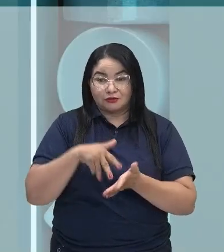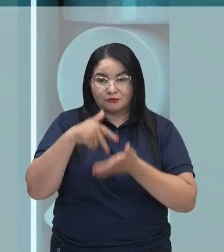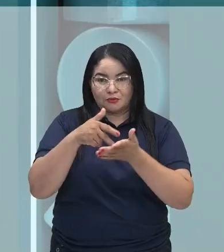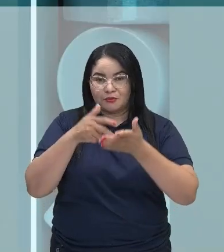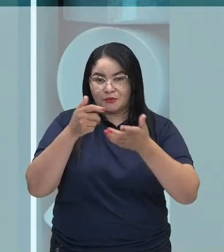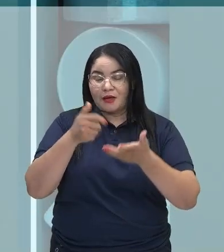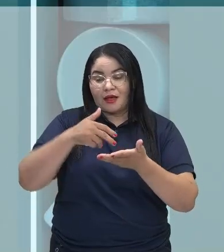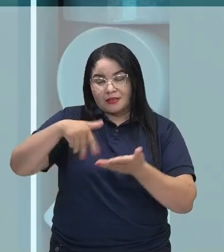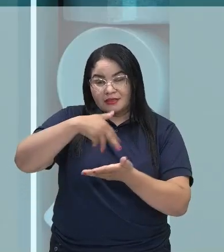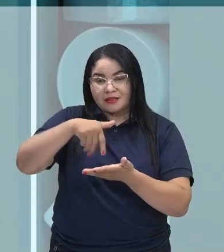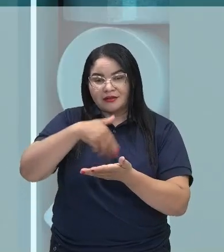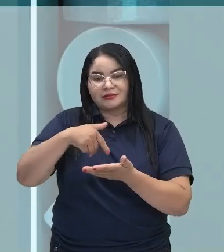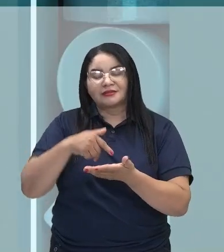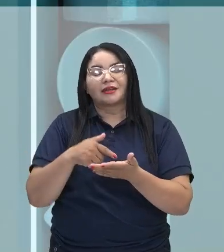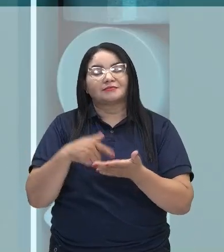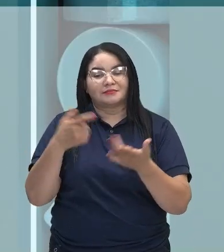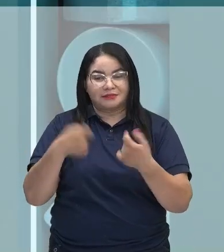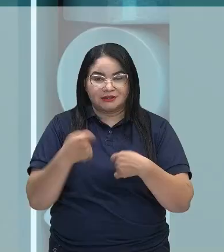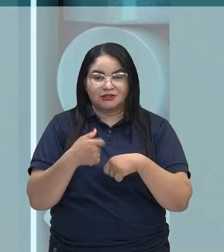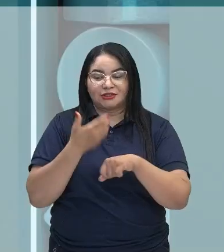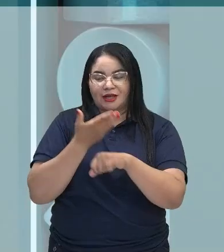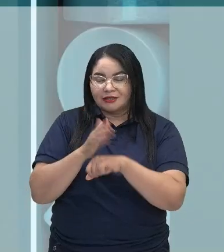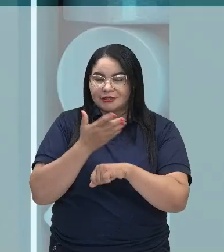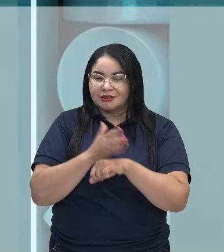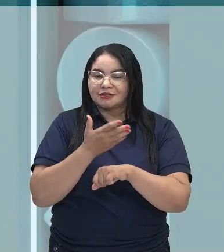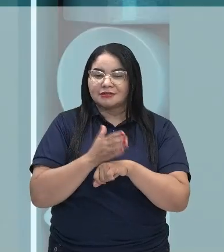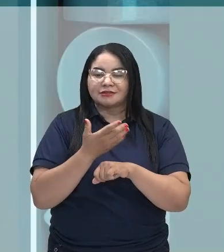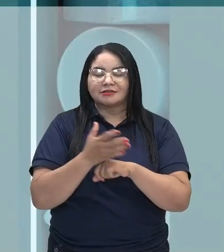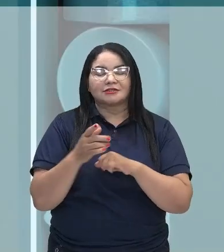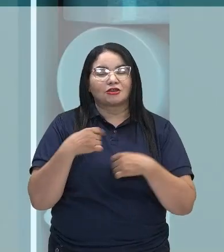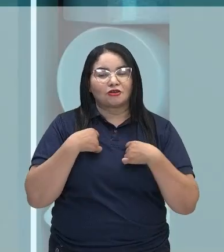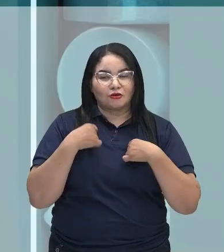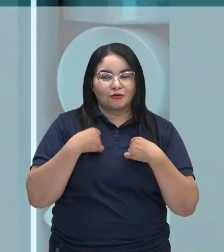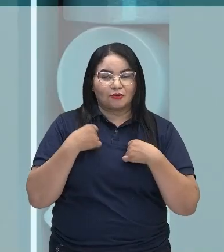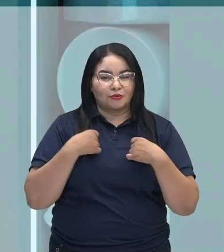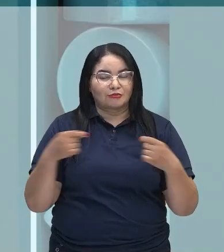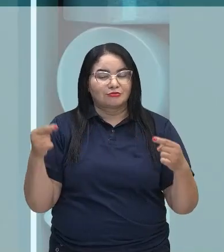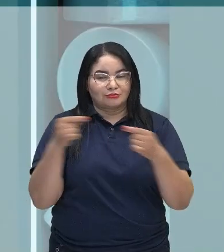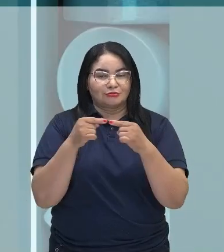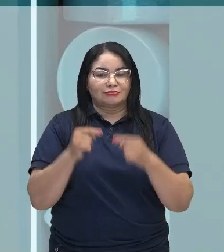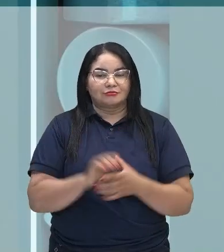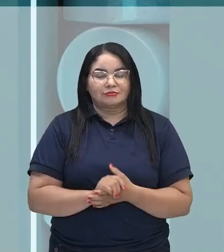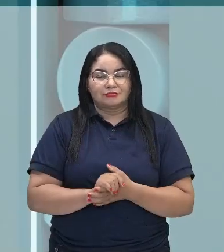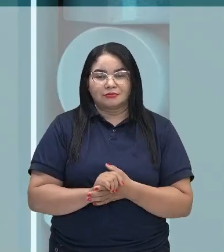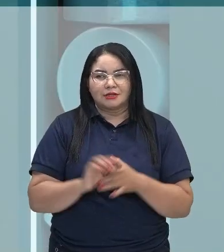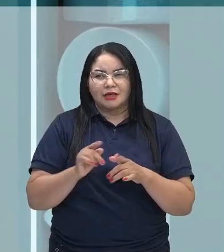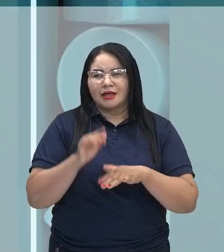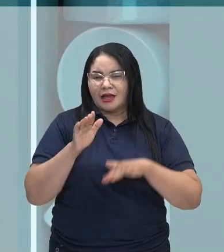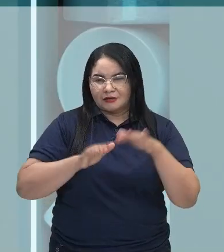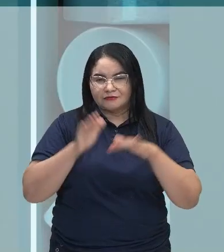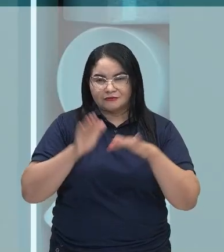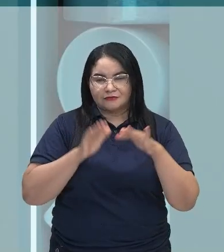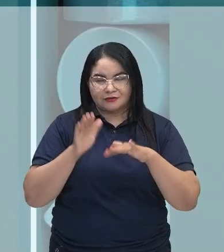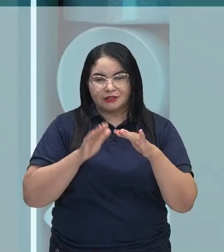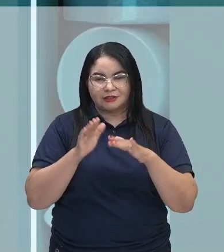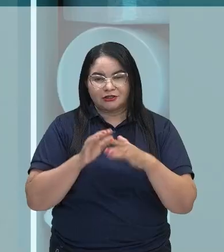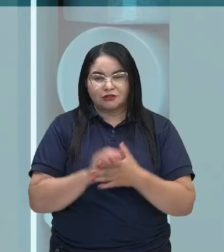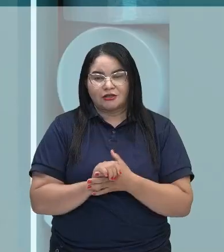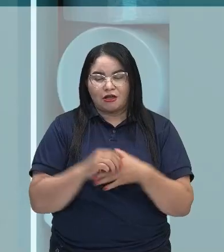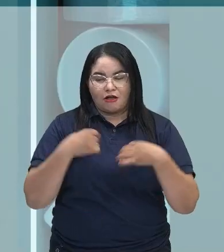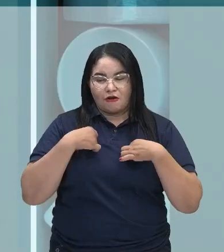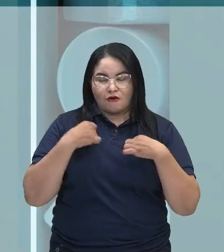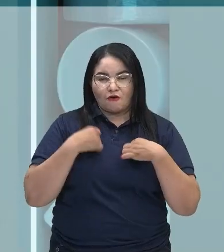folclórico, eles ensaiam com esse figurino. Geralmente, eles ensaiam com figurino do